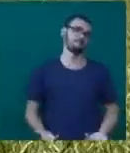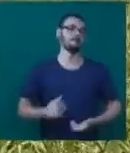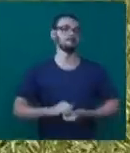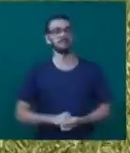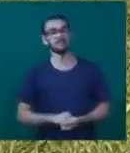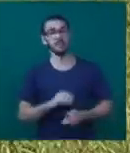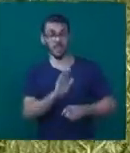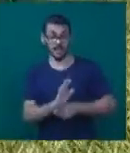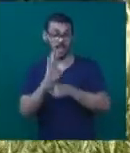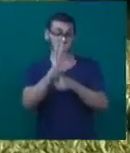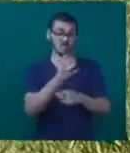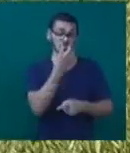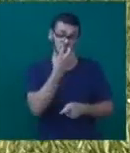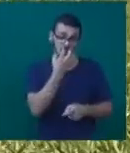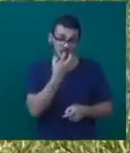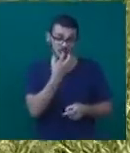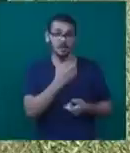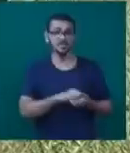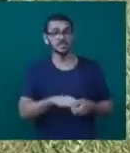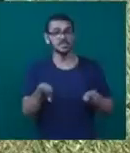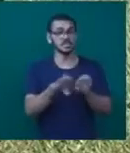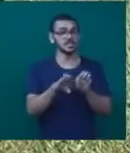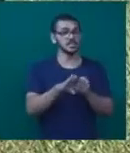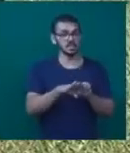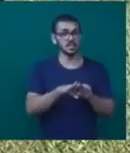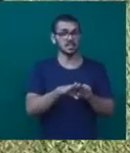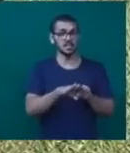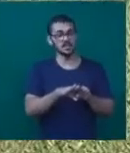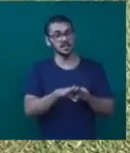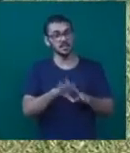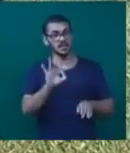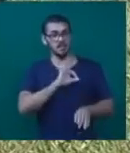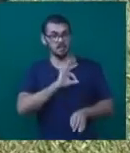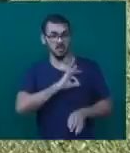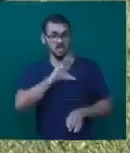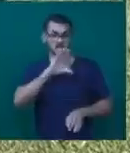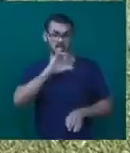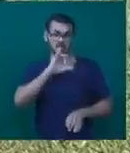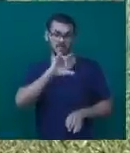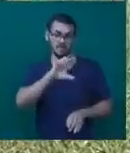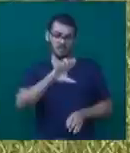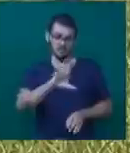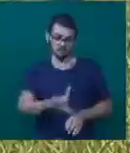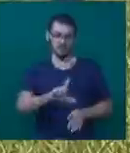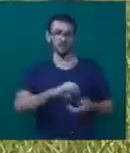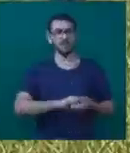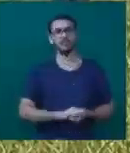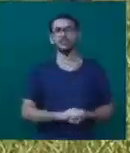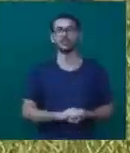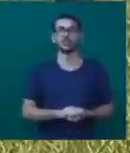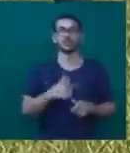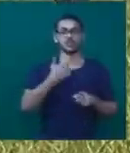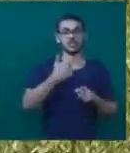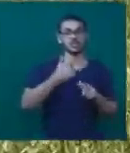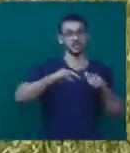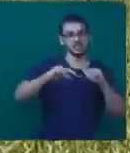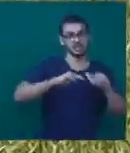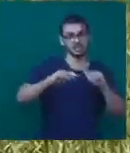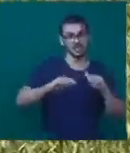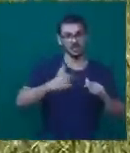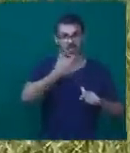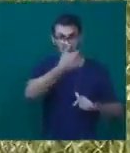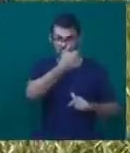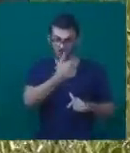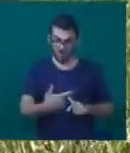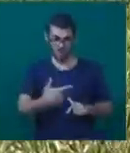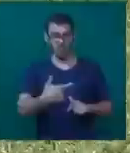dos cães policiais também é muito bem-vinda na Polícia Civil de Minas Gerais. O trabalho dos 12 animais